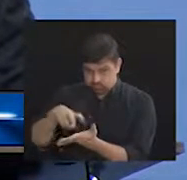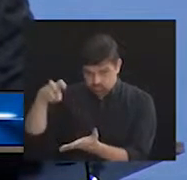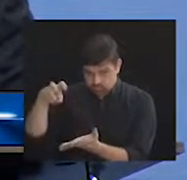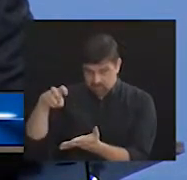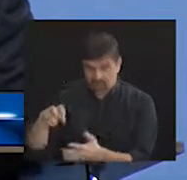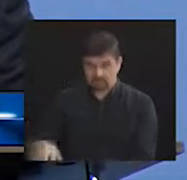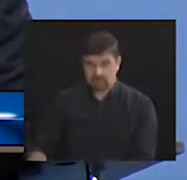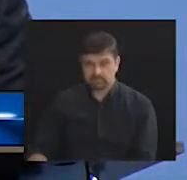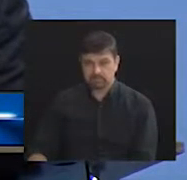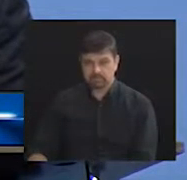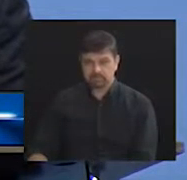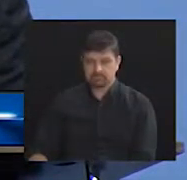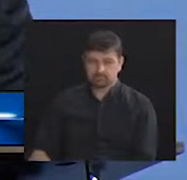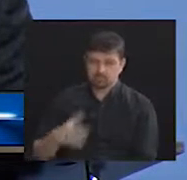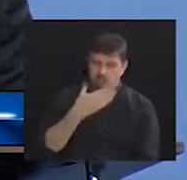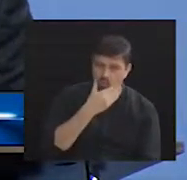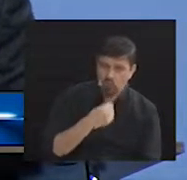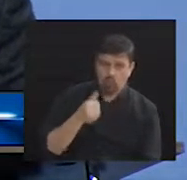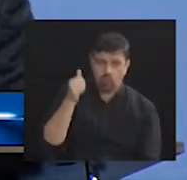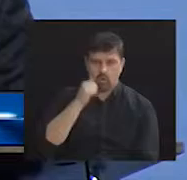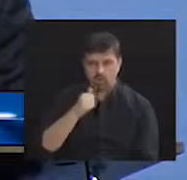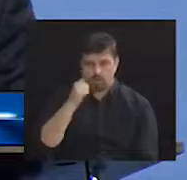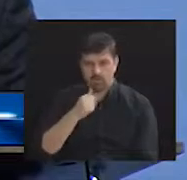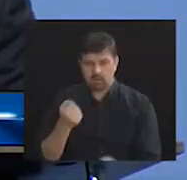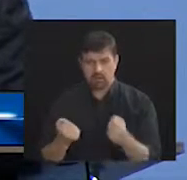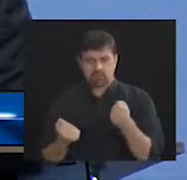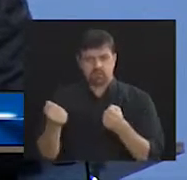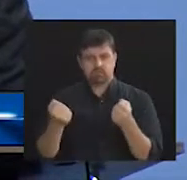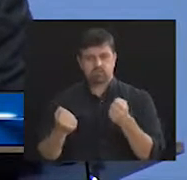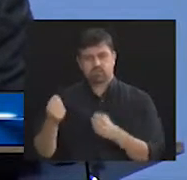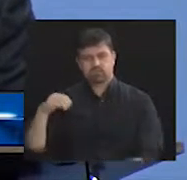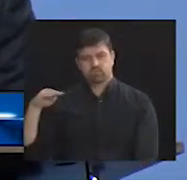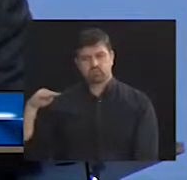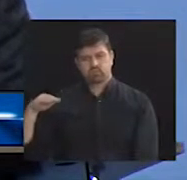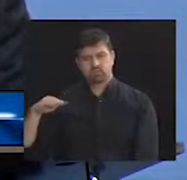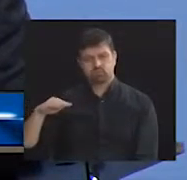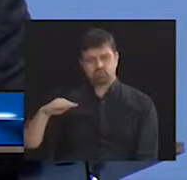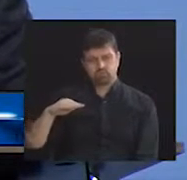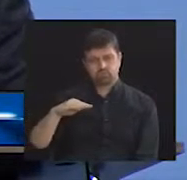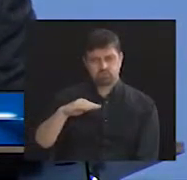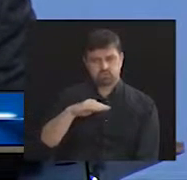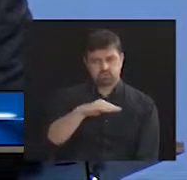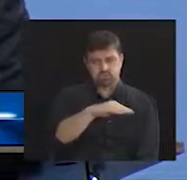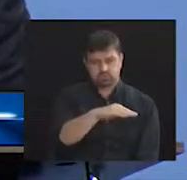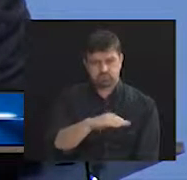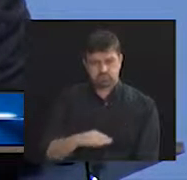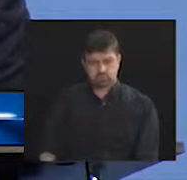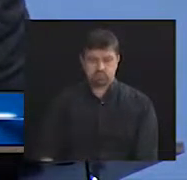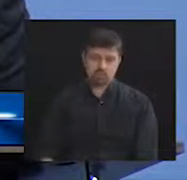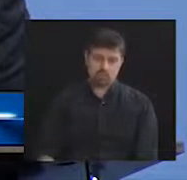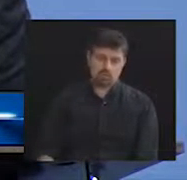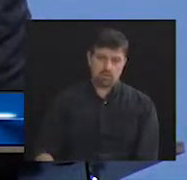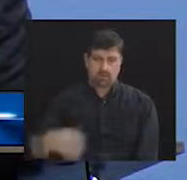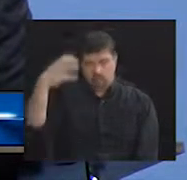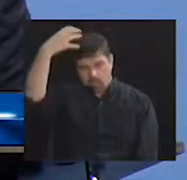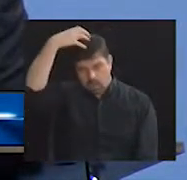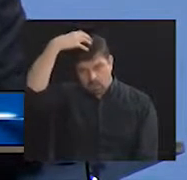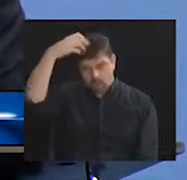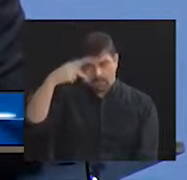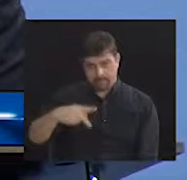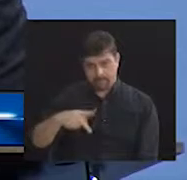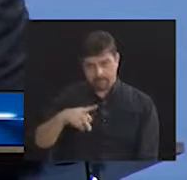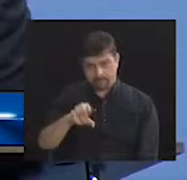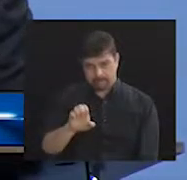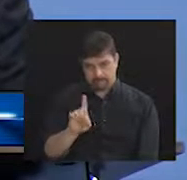a senhora o senhor que pega a rodovia dom pedro a anhanguera você sabe o quanto